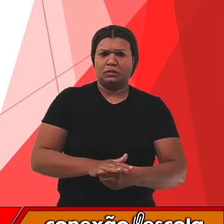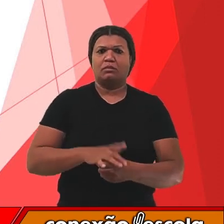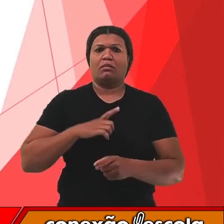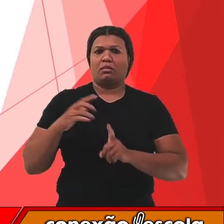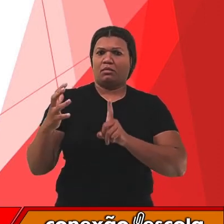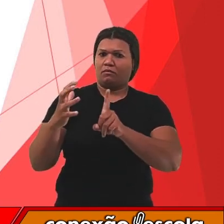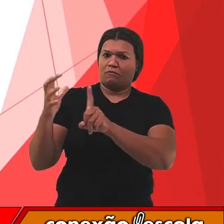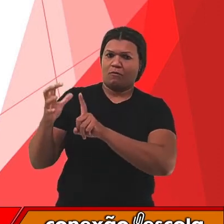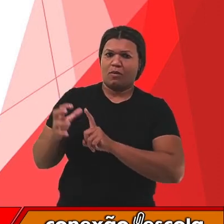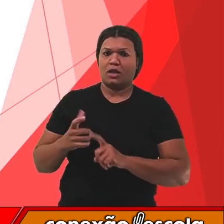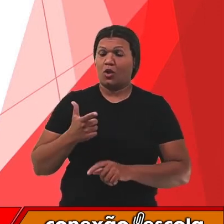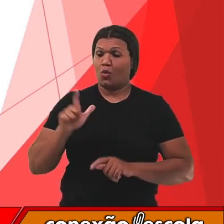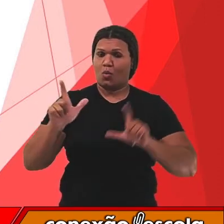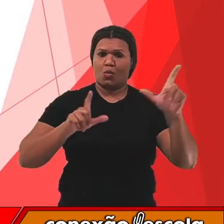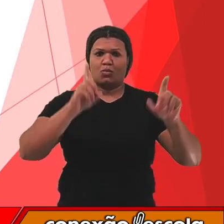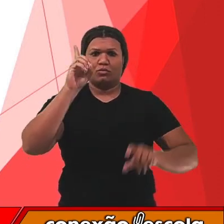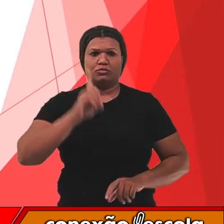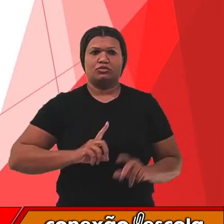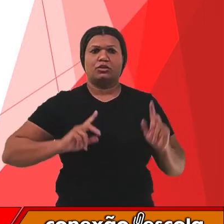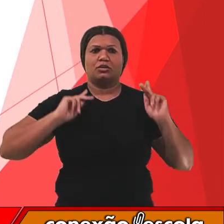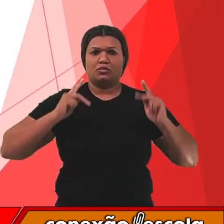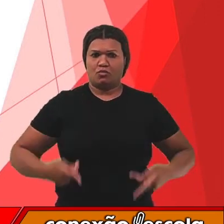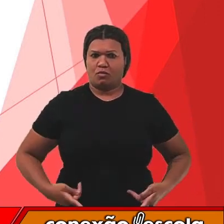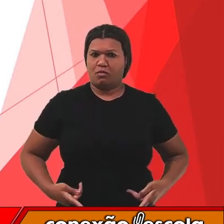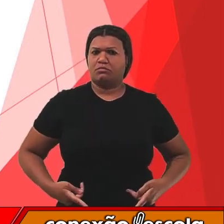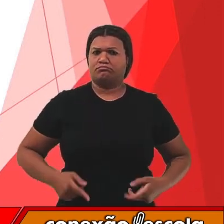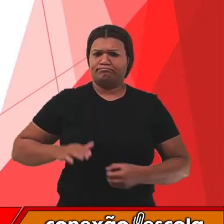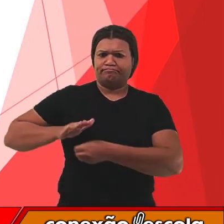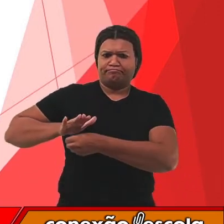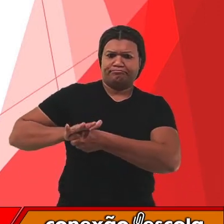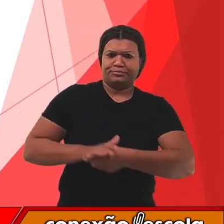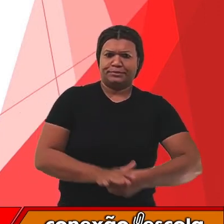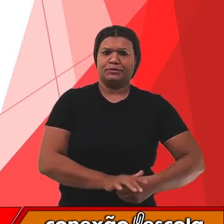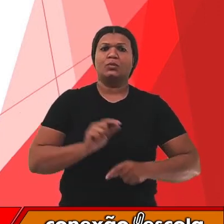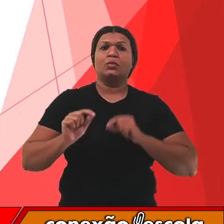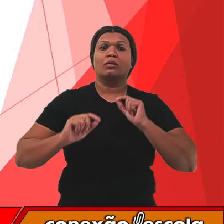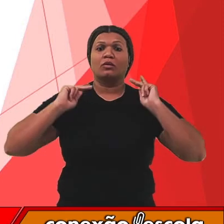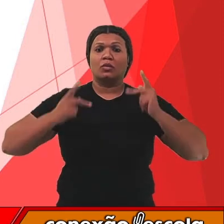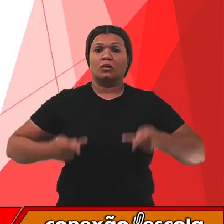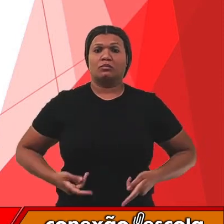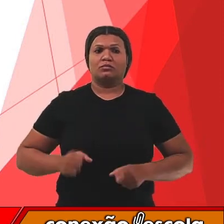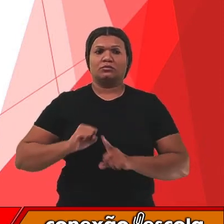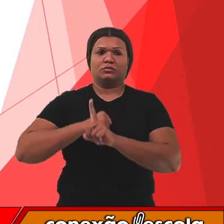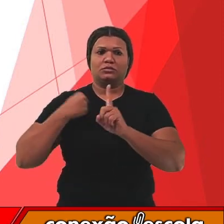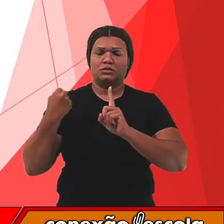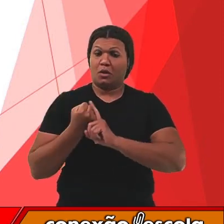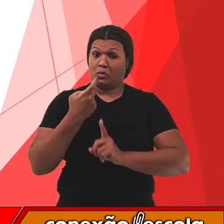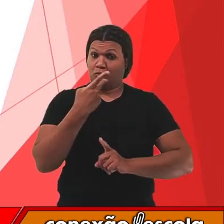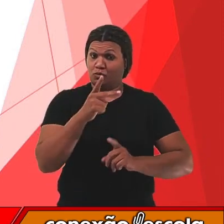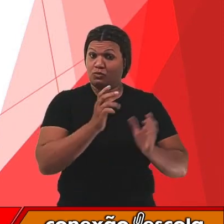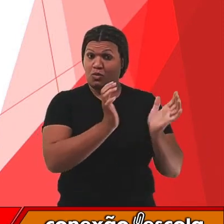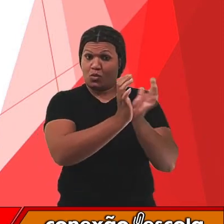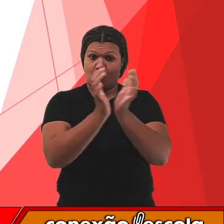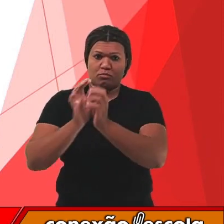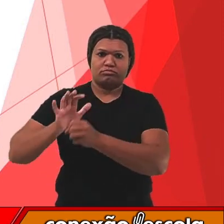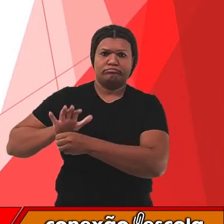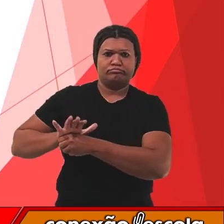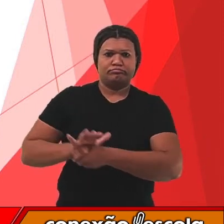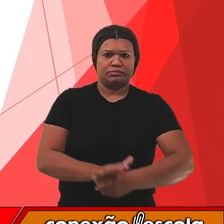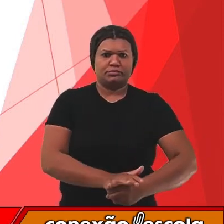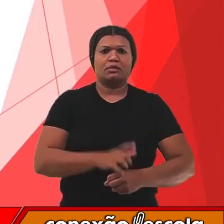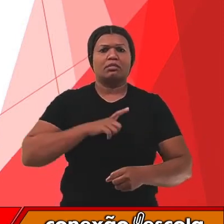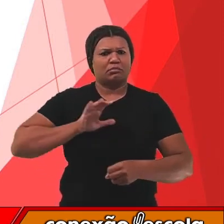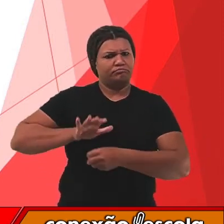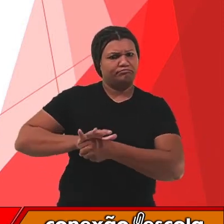homem. A opressão contra o corpo social, mesmo quando só um de seus membros é oprimido, a opressão contra